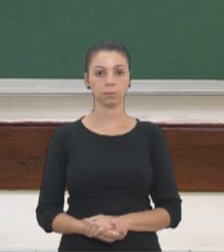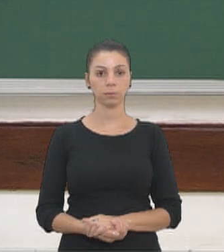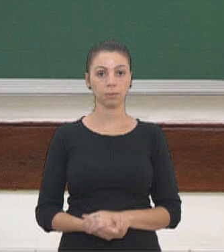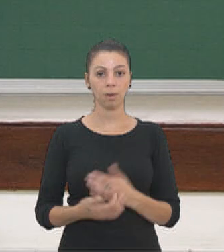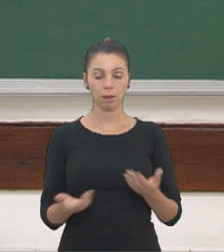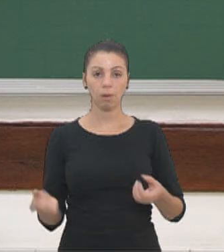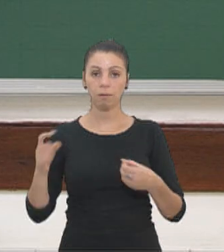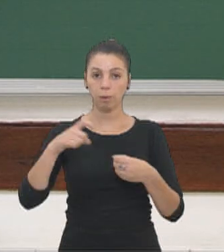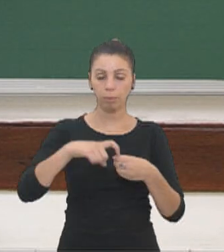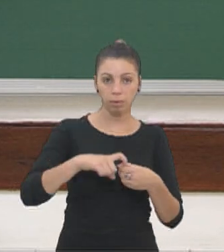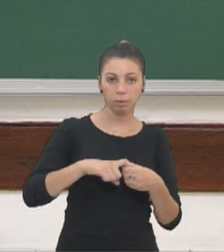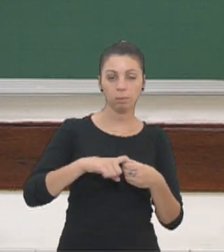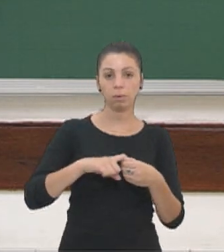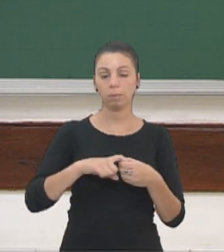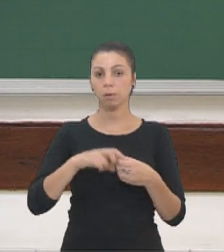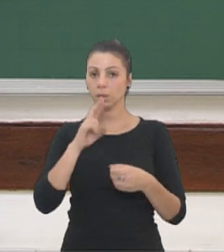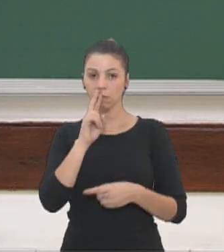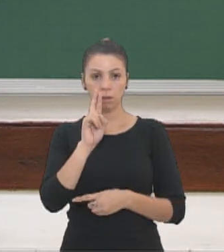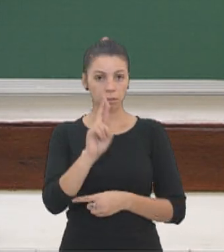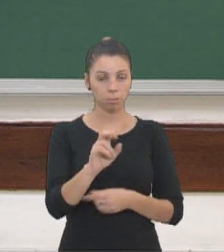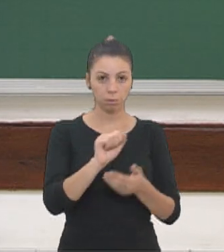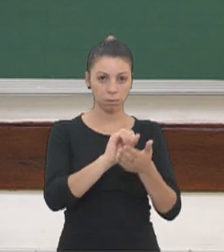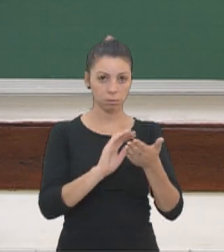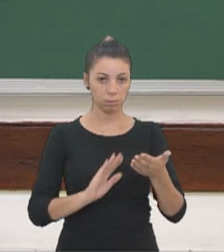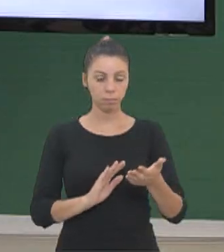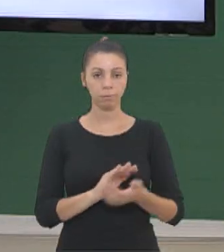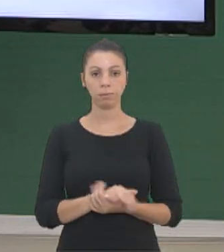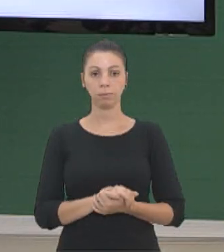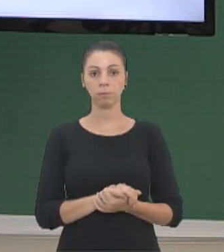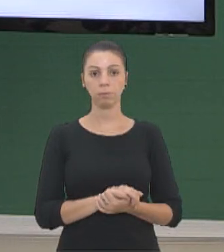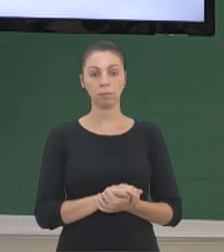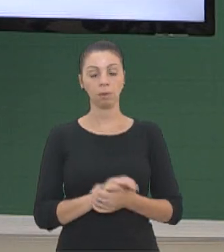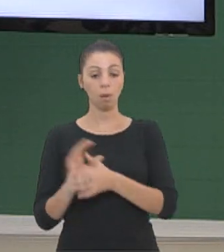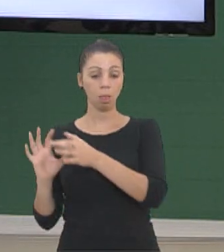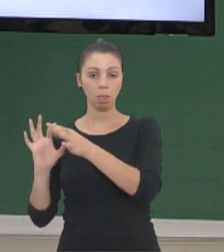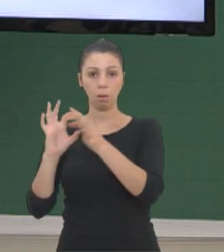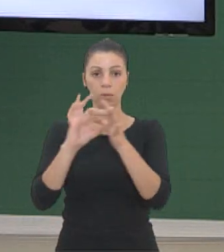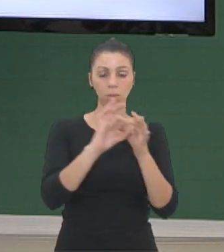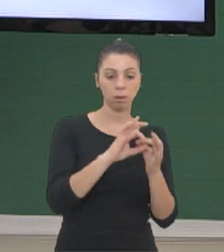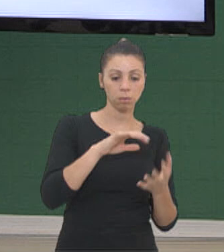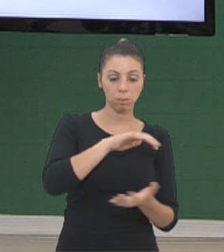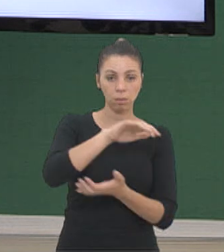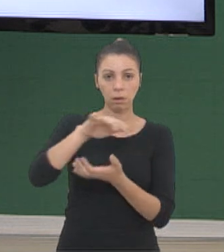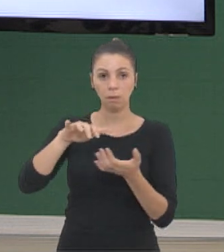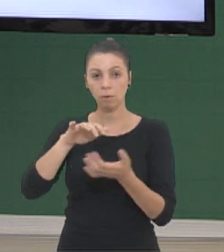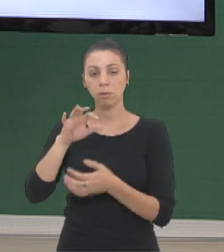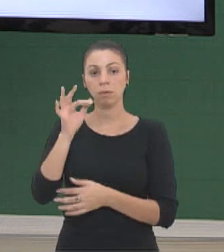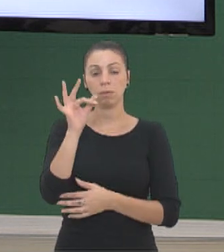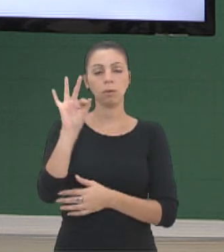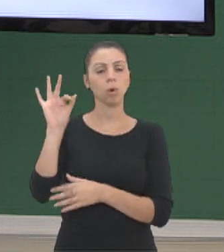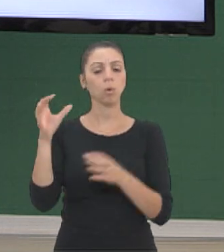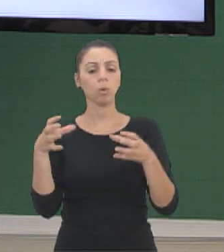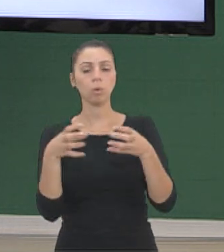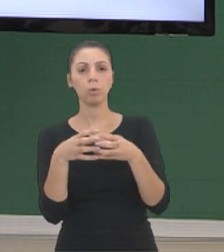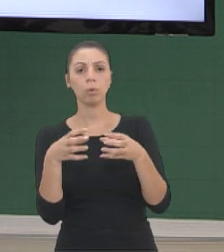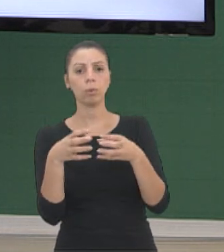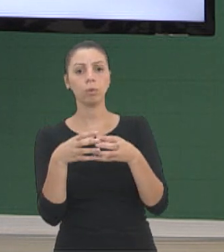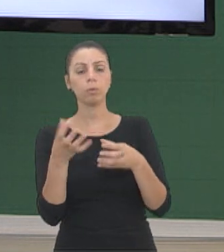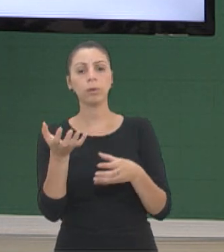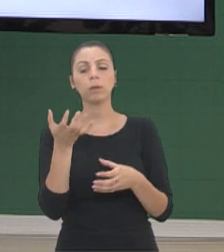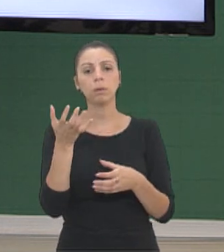Estamos de volta agora para a correção da atividade. No contexto da Revolução Francesa, qual grupo defendia a execução do